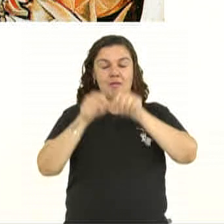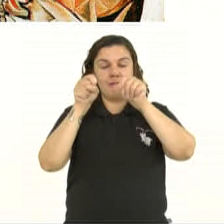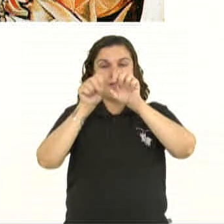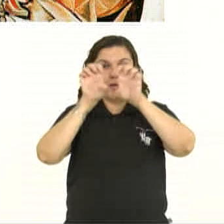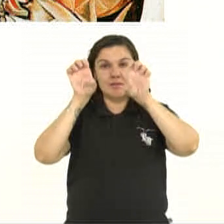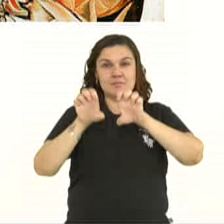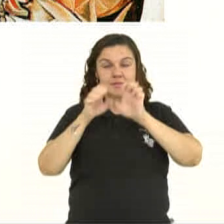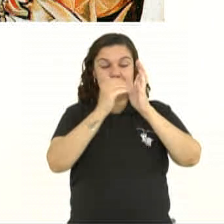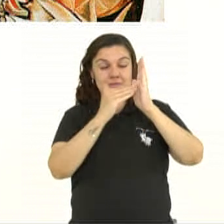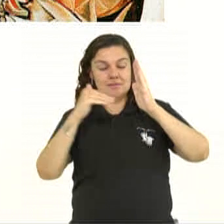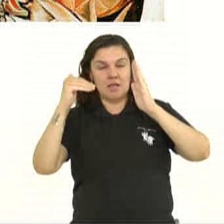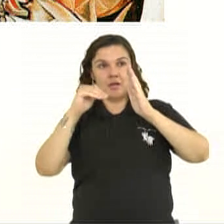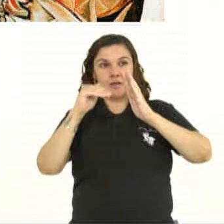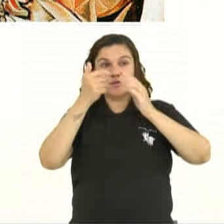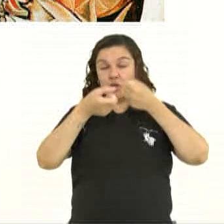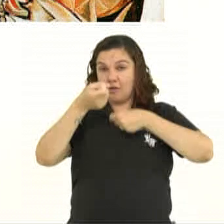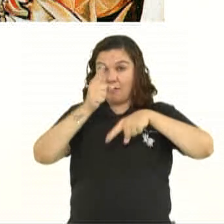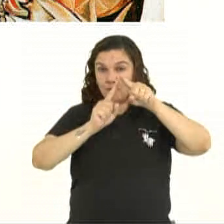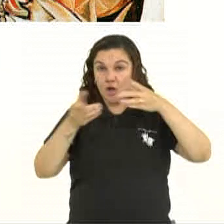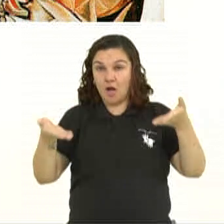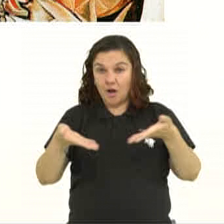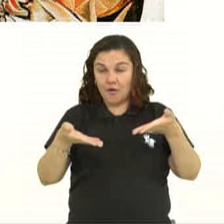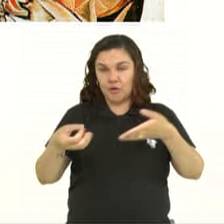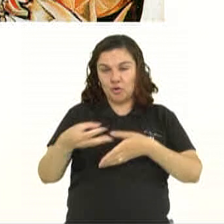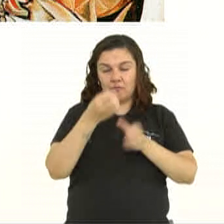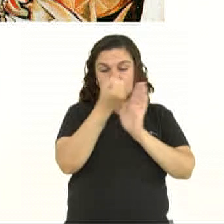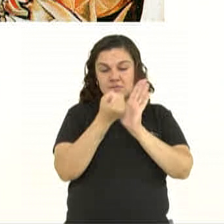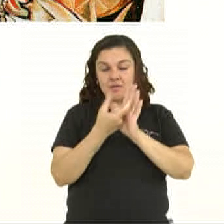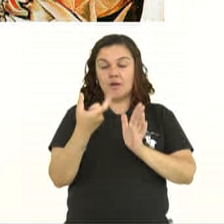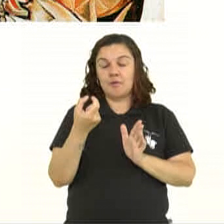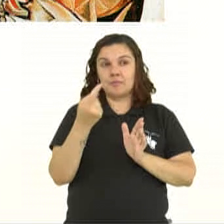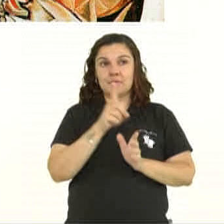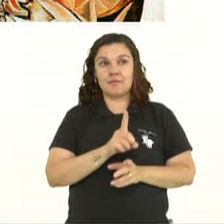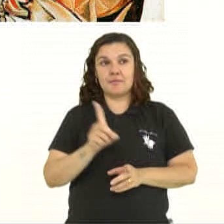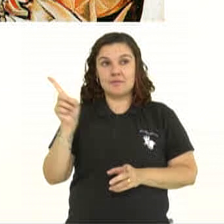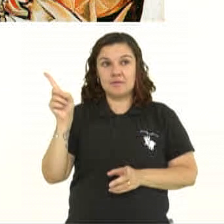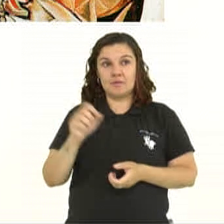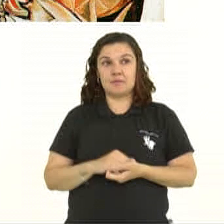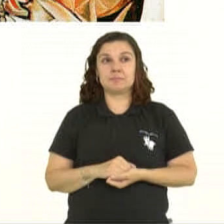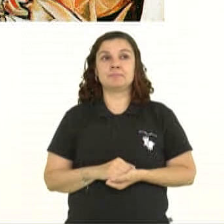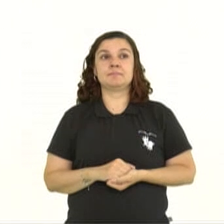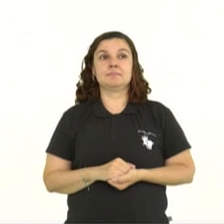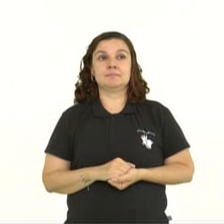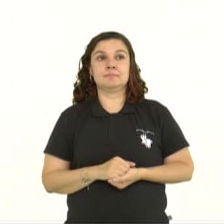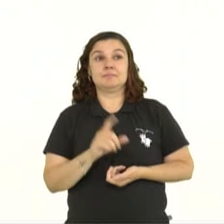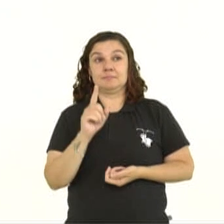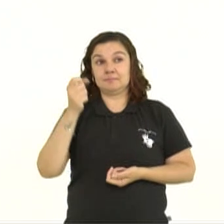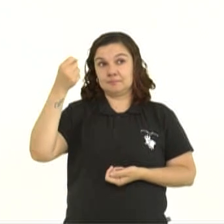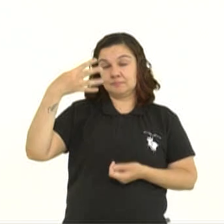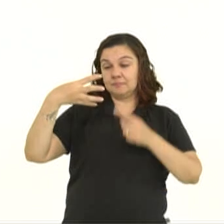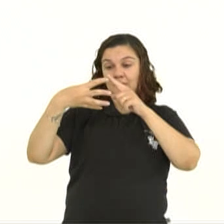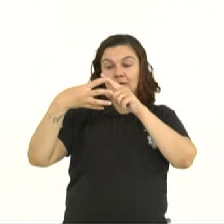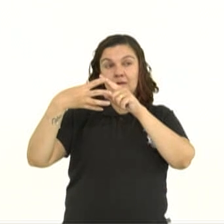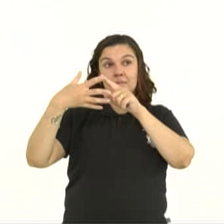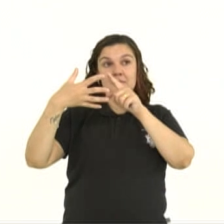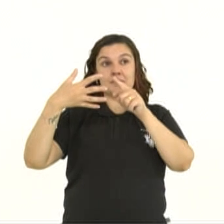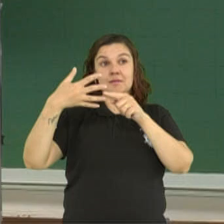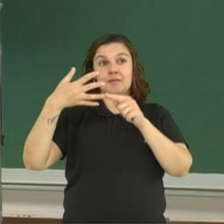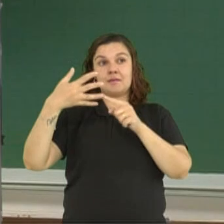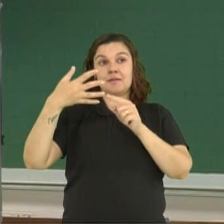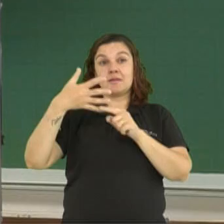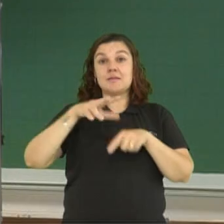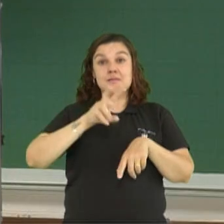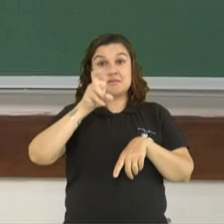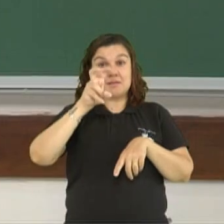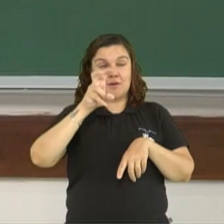e a revolução da arte no início do século XX. Essa nova tendência caracteriza B. Nós temos 4 opções, A, B, C,